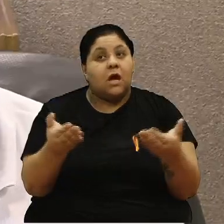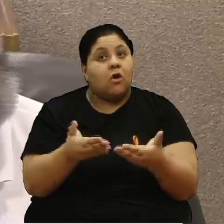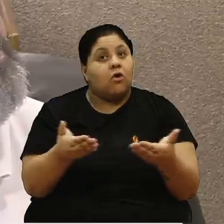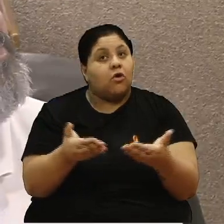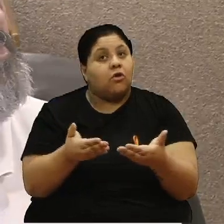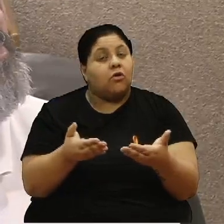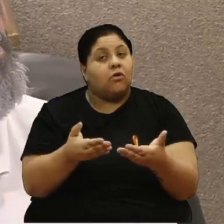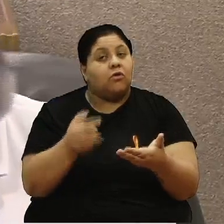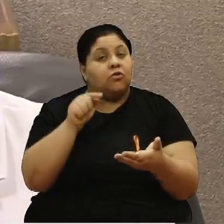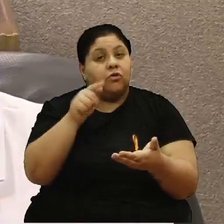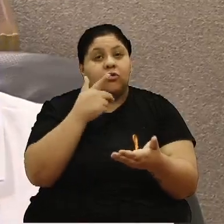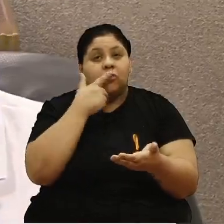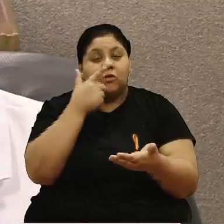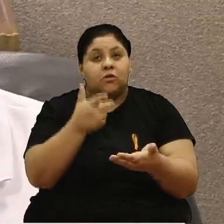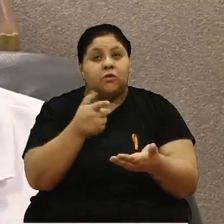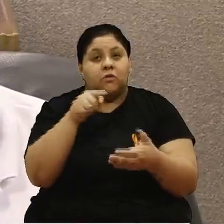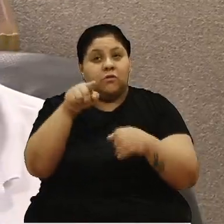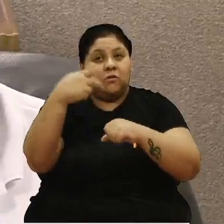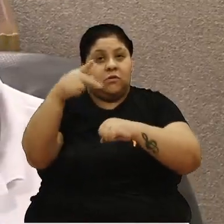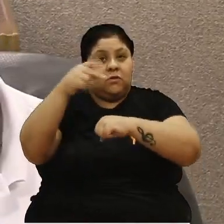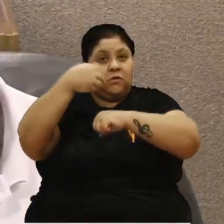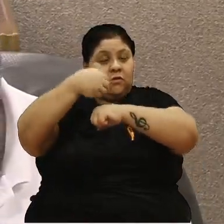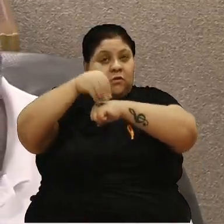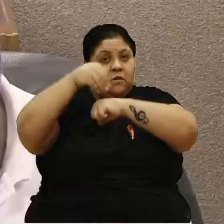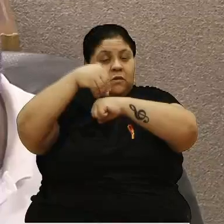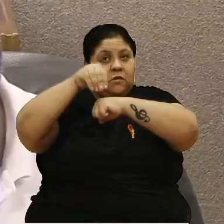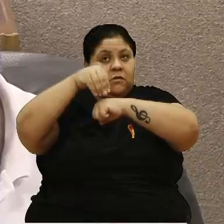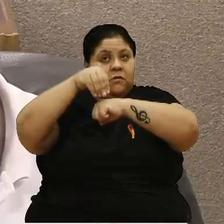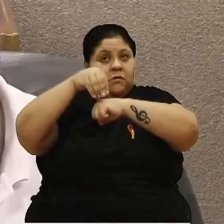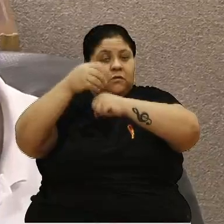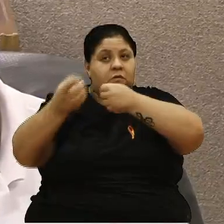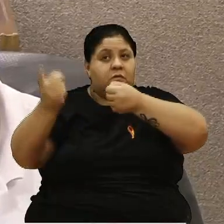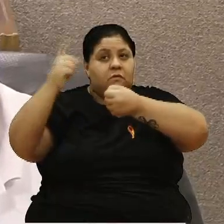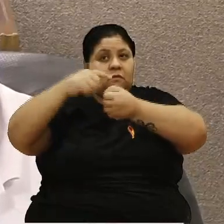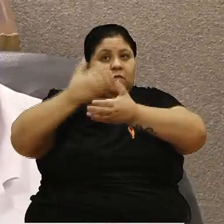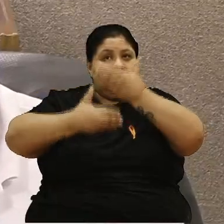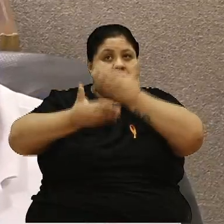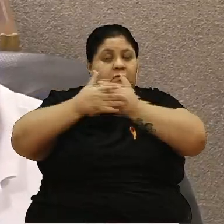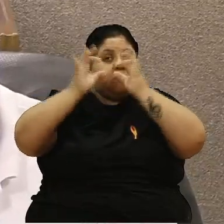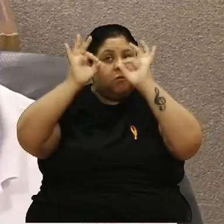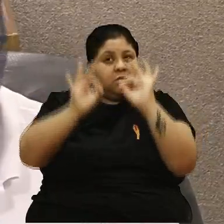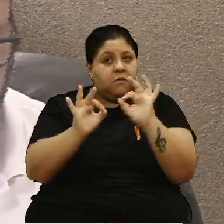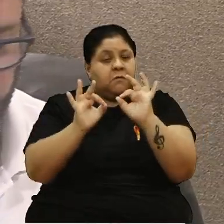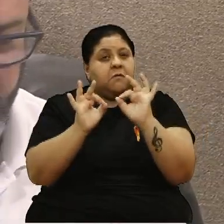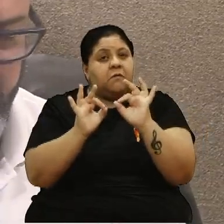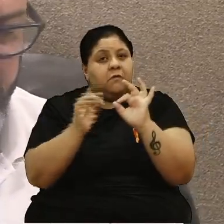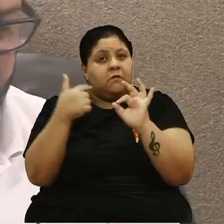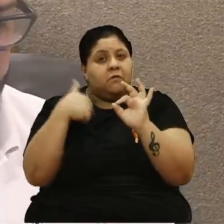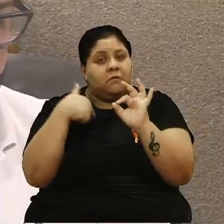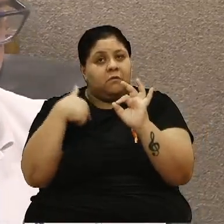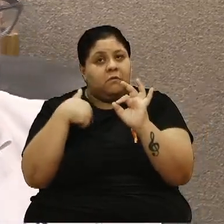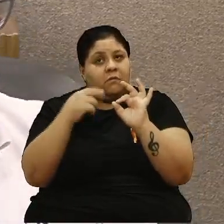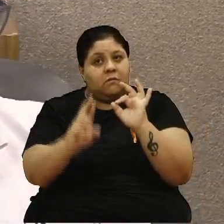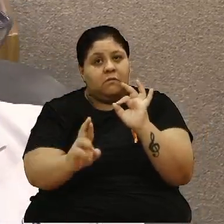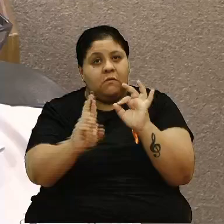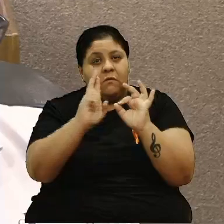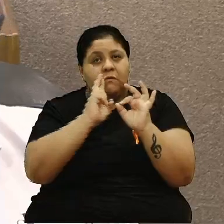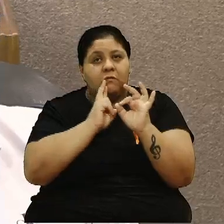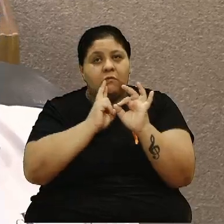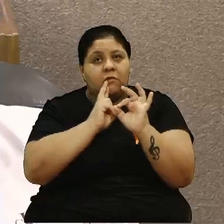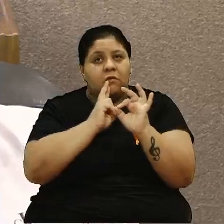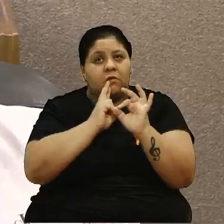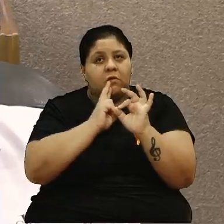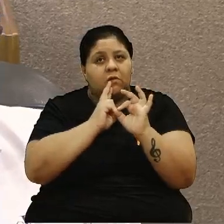Agora, o senhor falar que a sua indicação que o senhor fez e voltou que está tudo certo, tudo ok, eu estou aqui com a resposta da sua